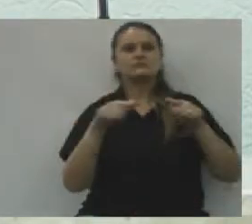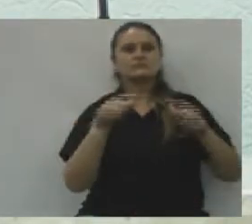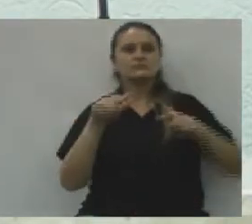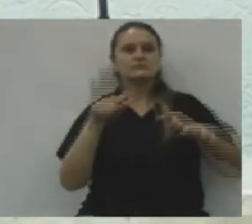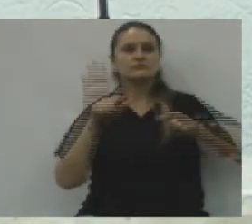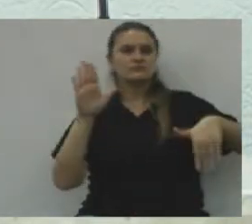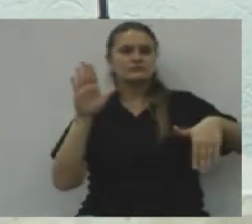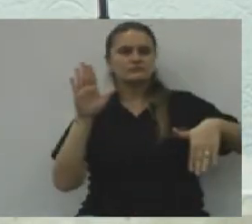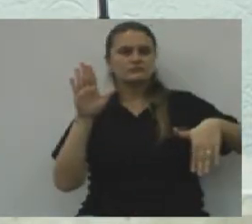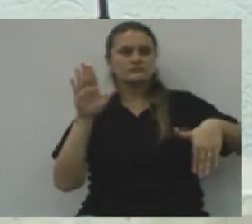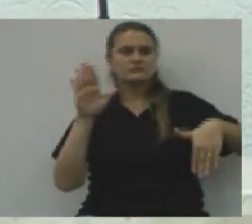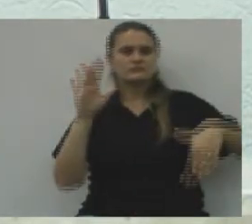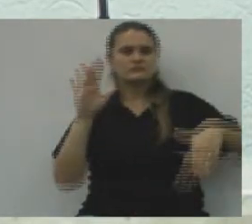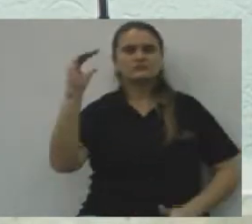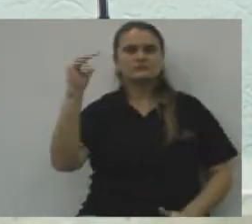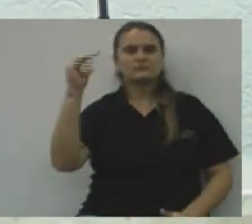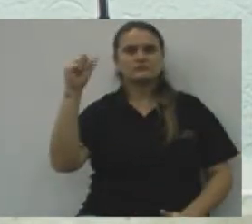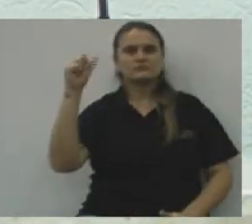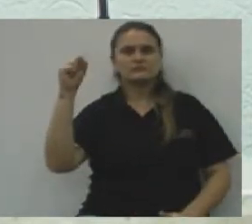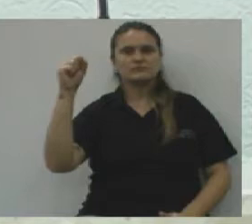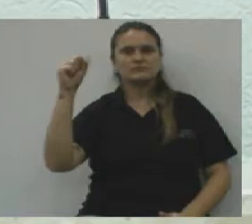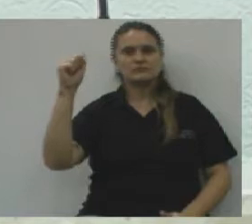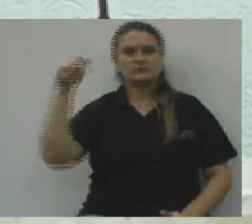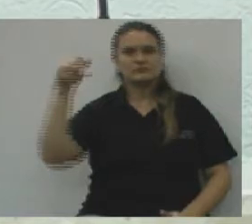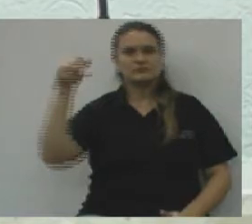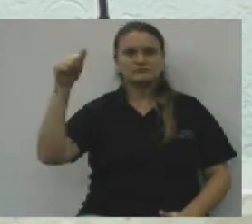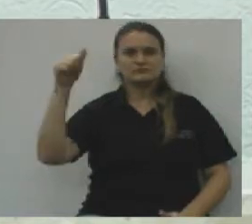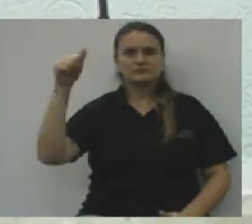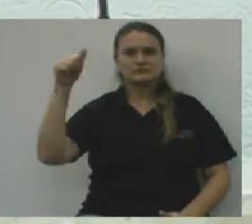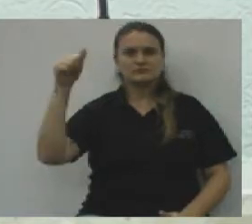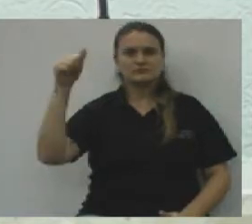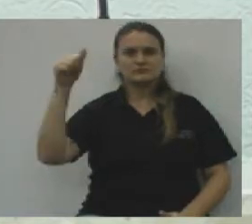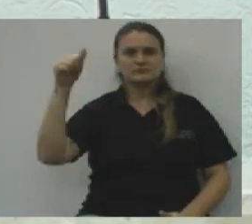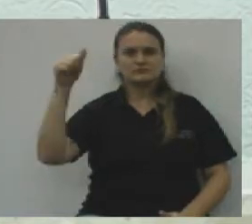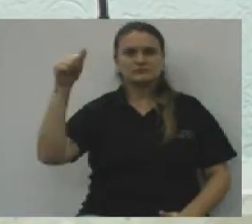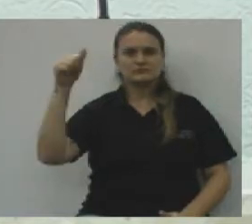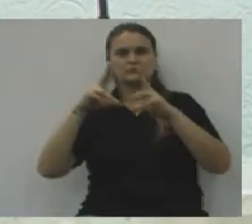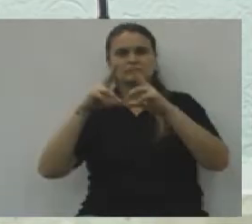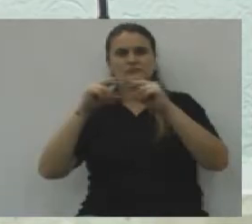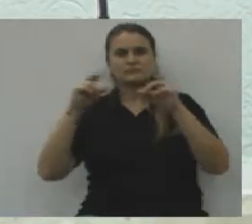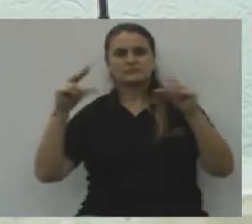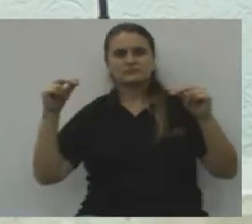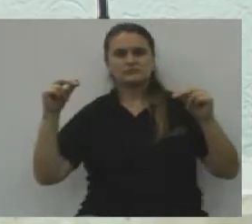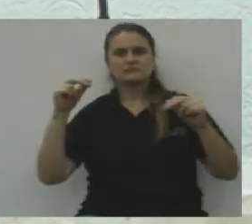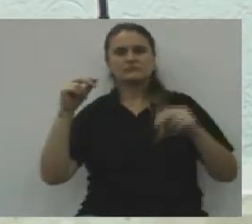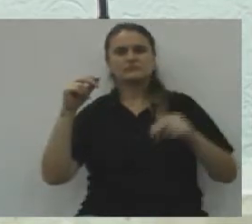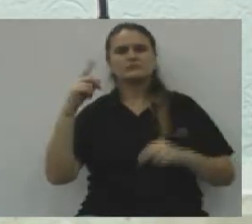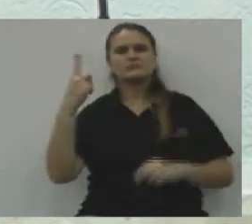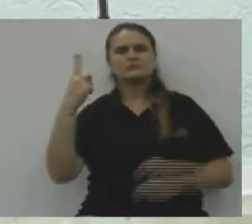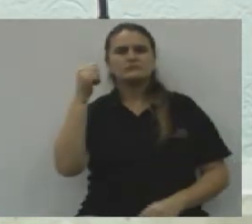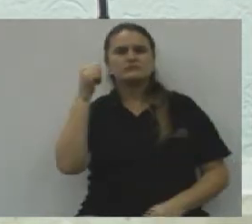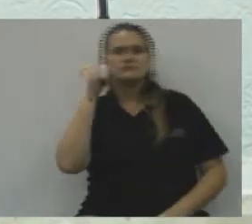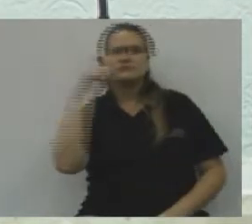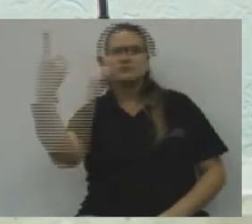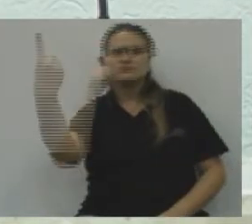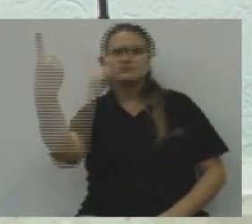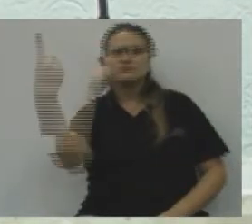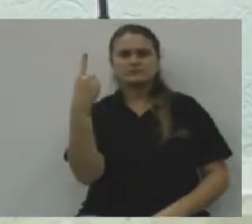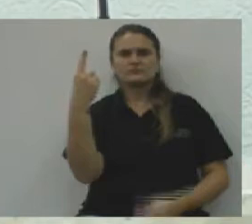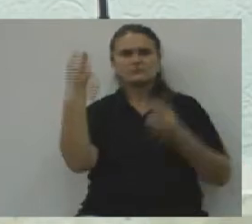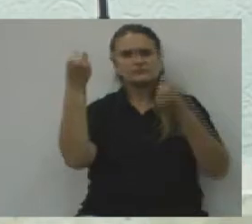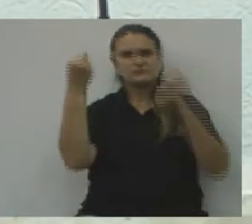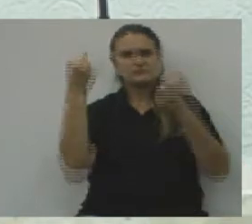de Canasvieiras, Florianópolis, foi abordada mulher, a qual relatou que seu